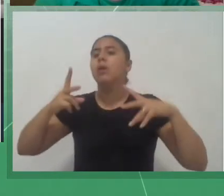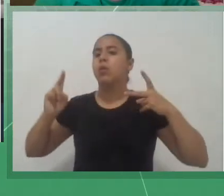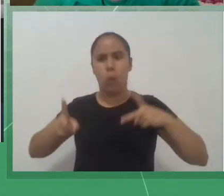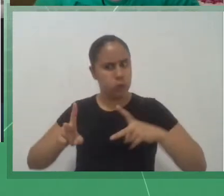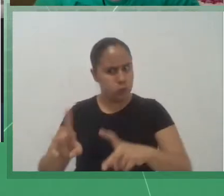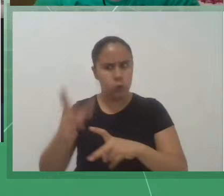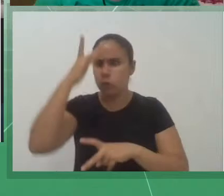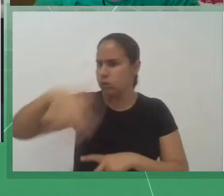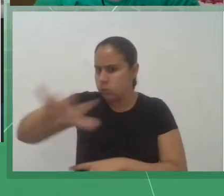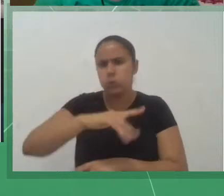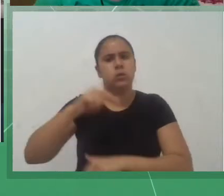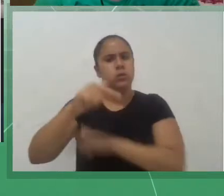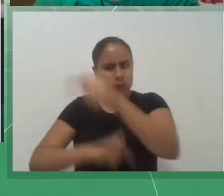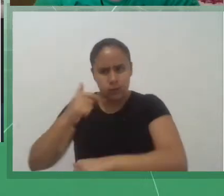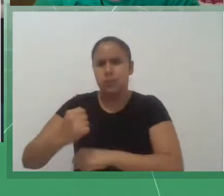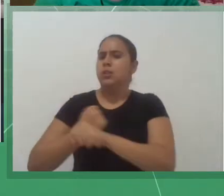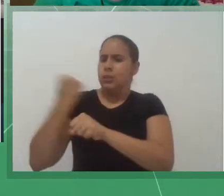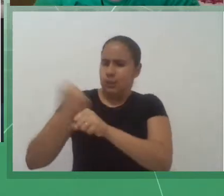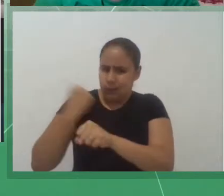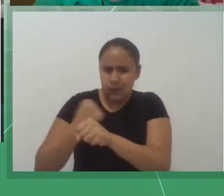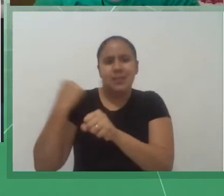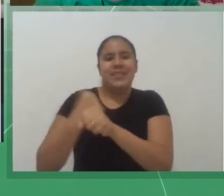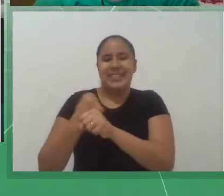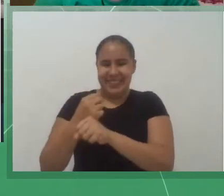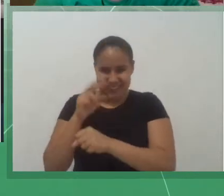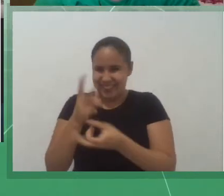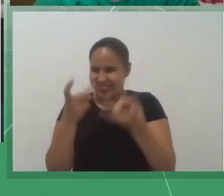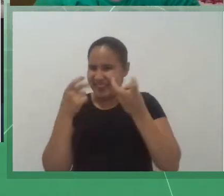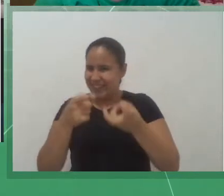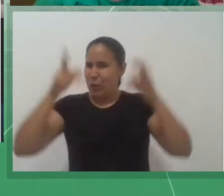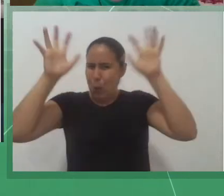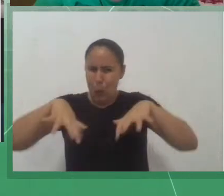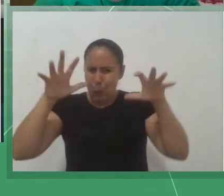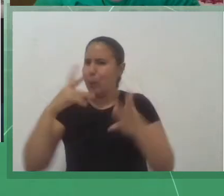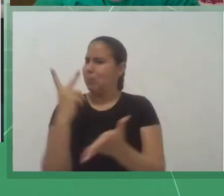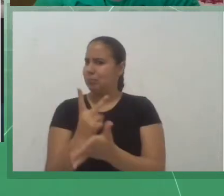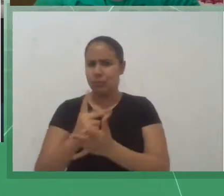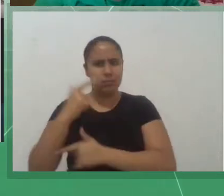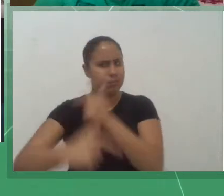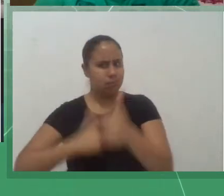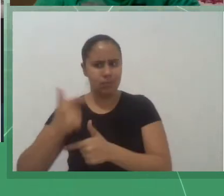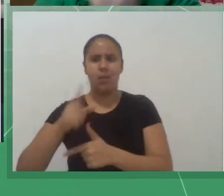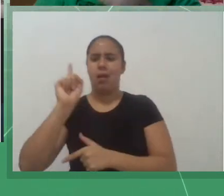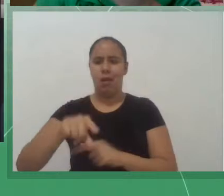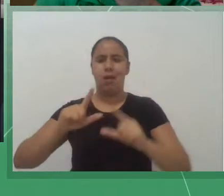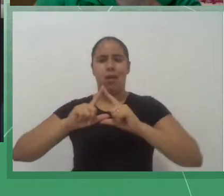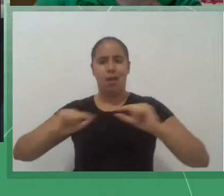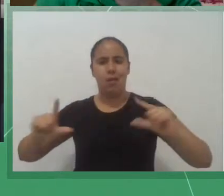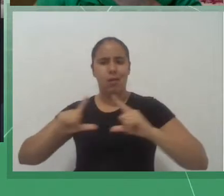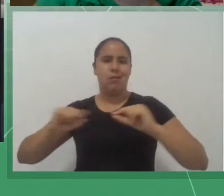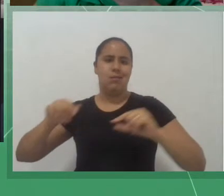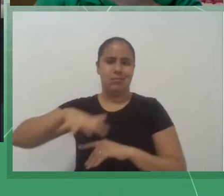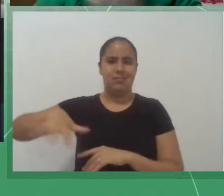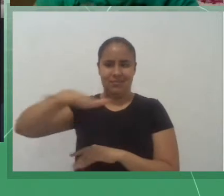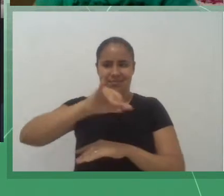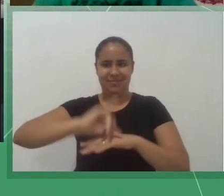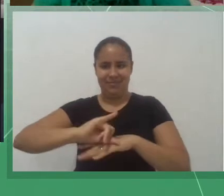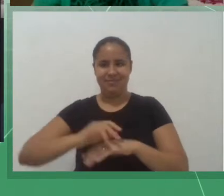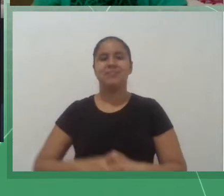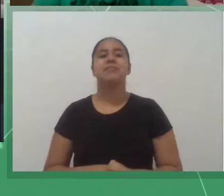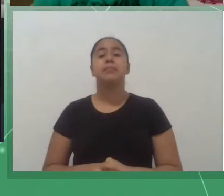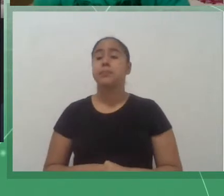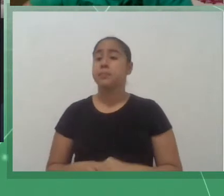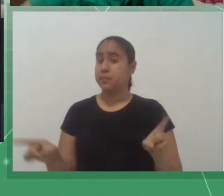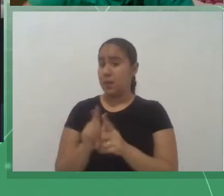o pessoal parava né então o título da imagem é explanada dos ministérios e sua construção trouxe algumas